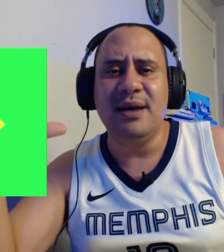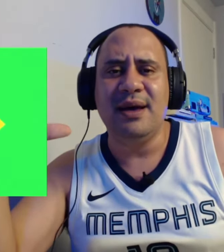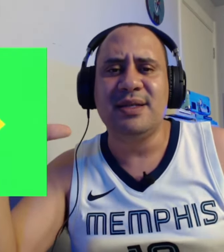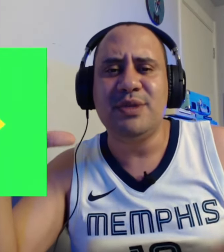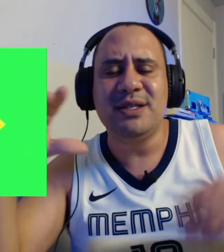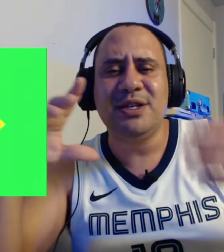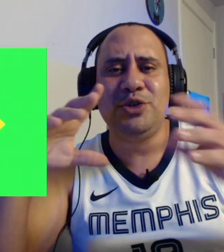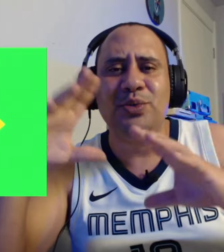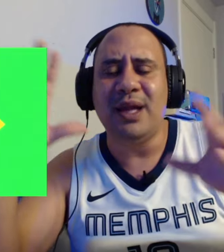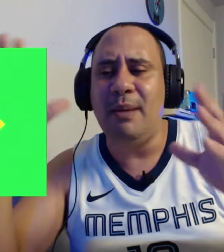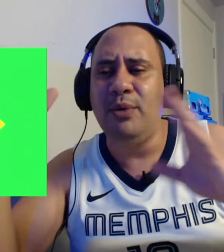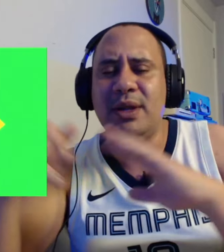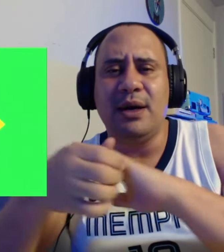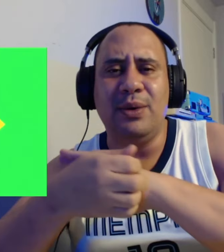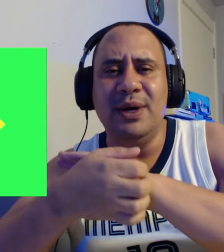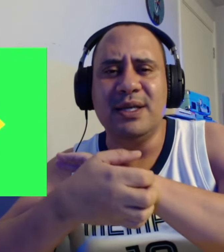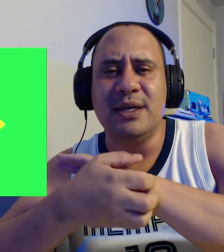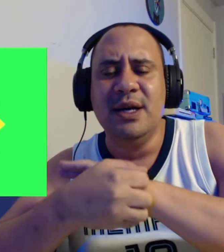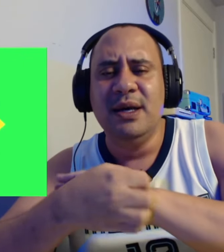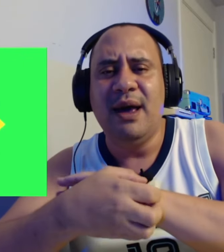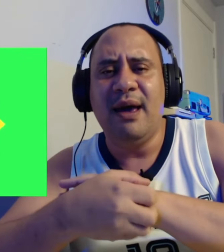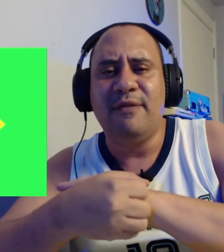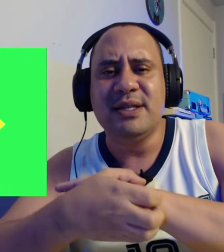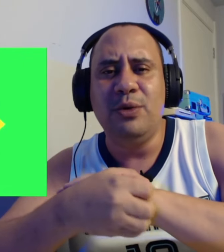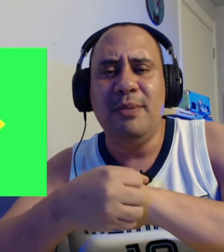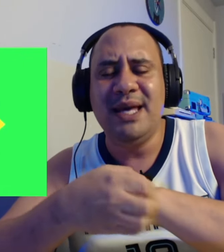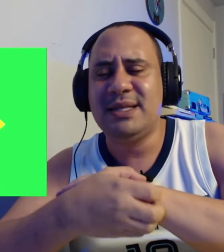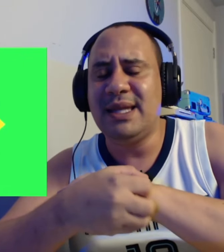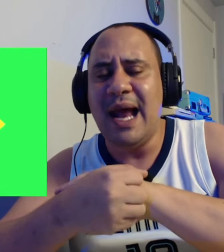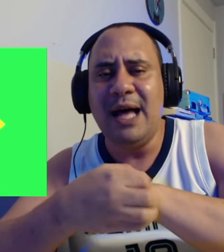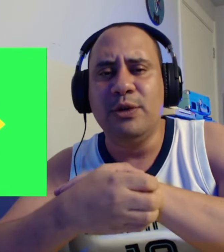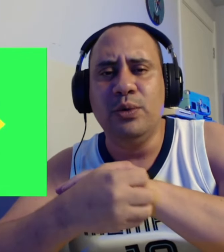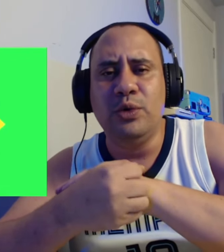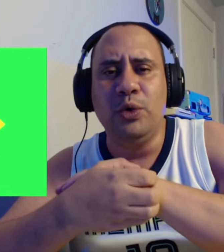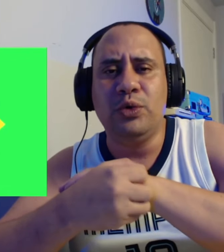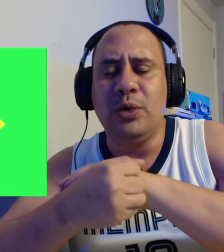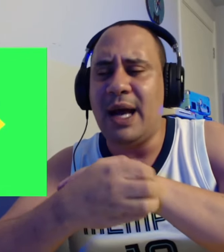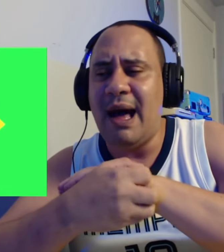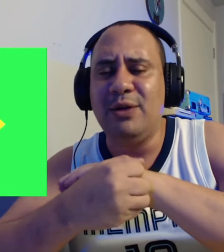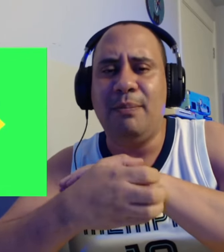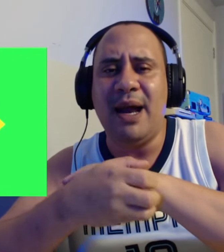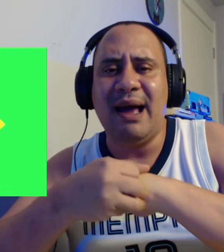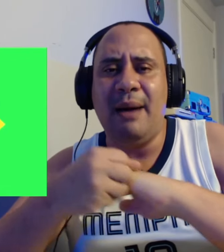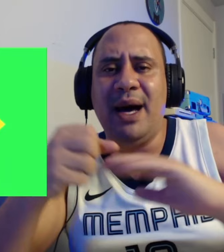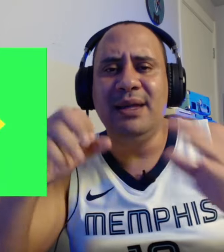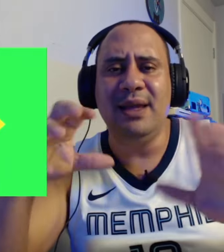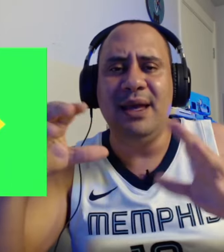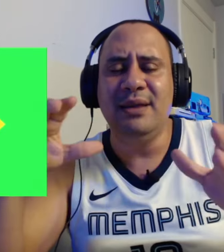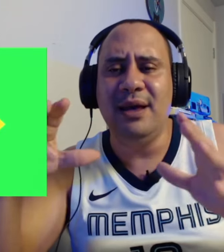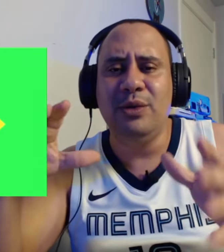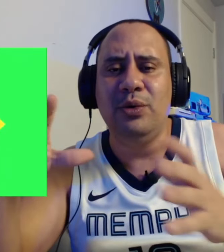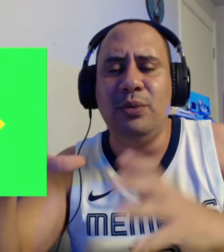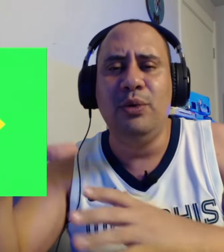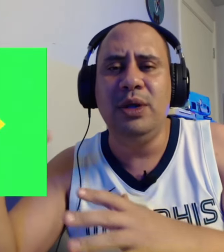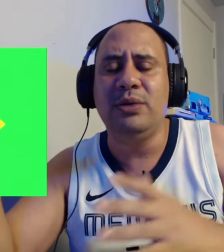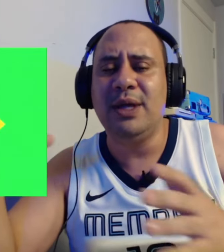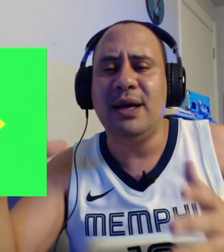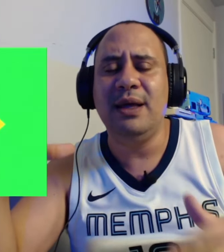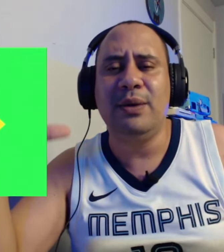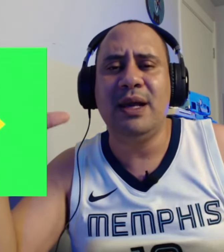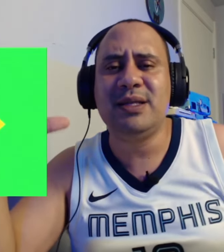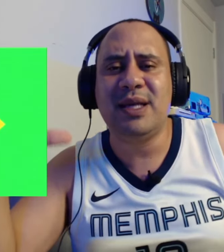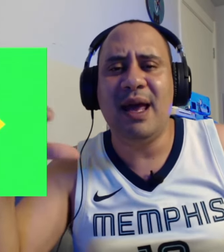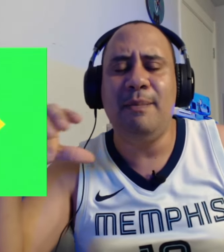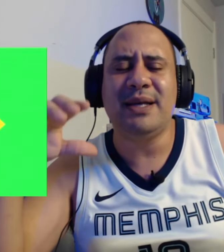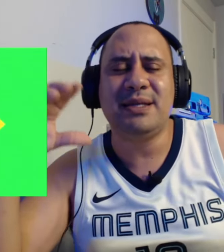assim, né? Você precisa juntar muita coisa, fazer um mestrado, um doutorado para acabar entendendo muito